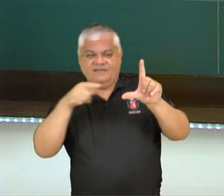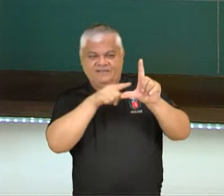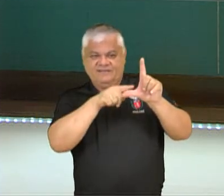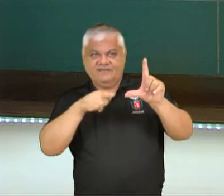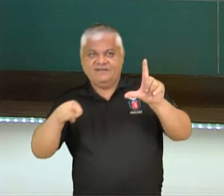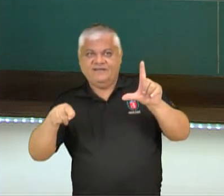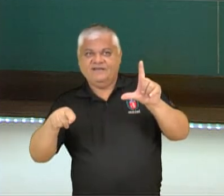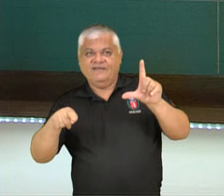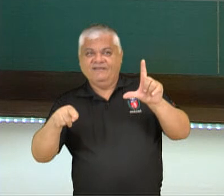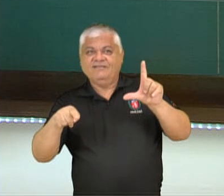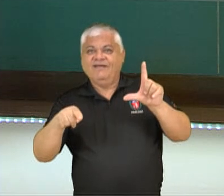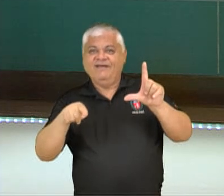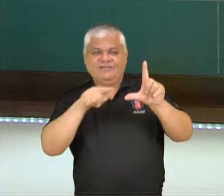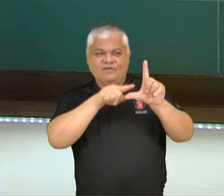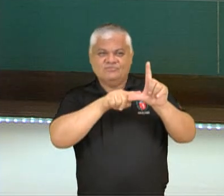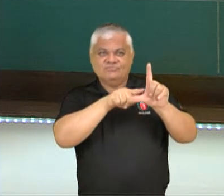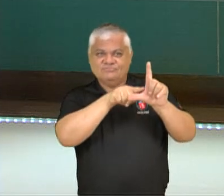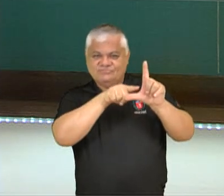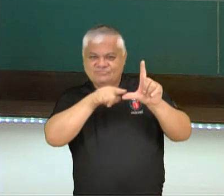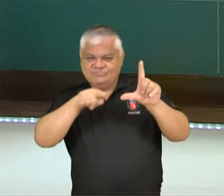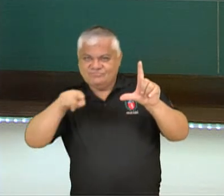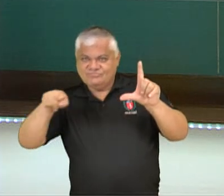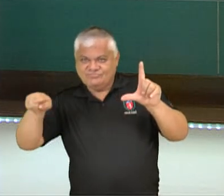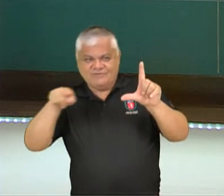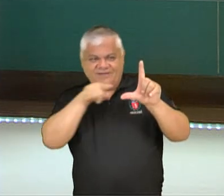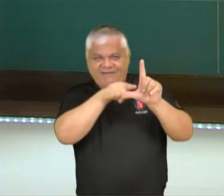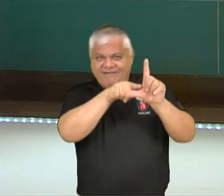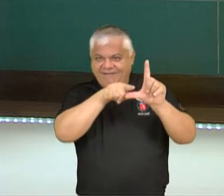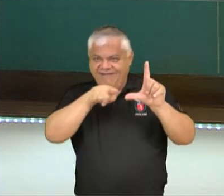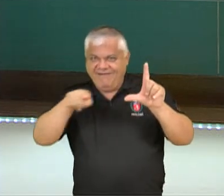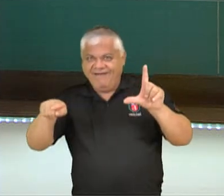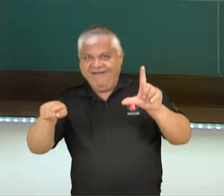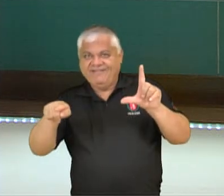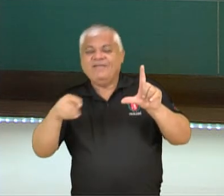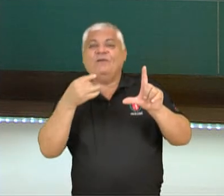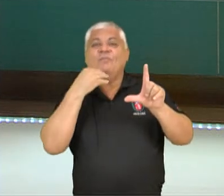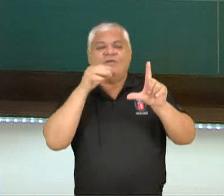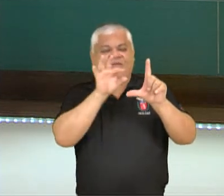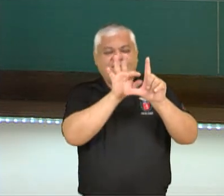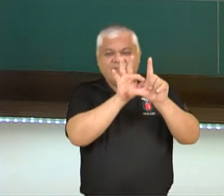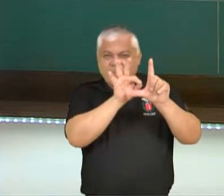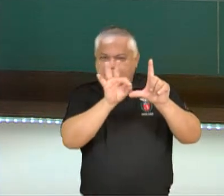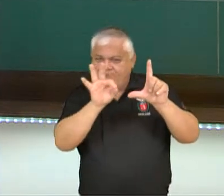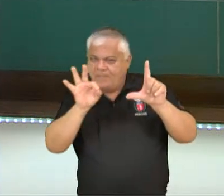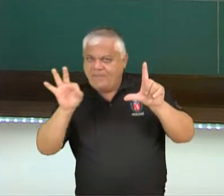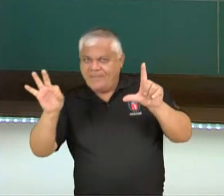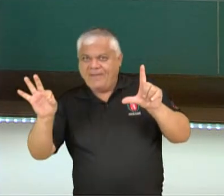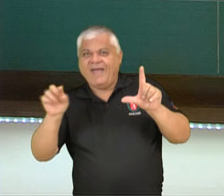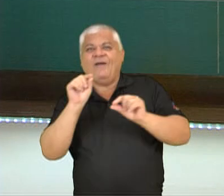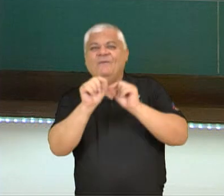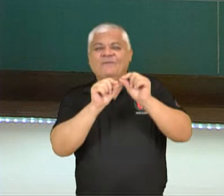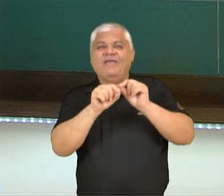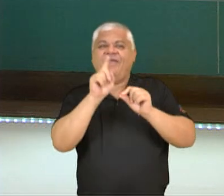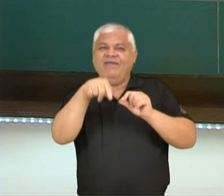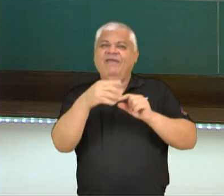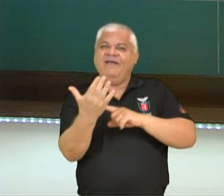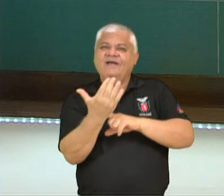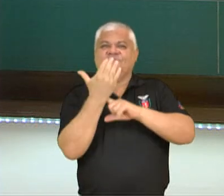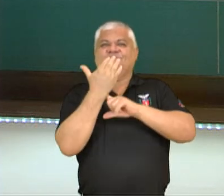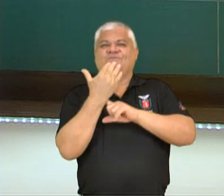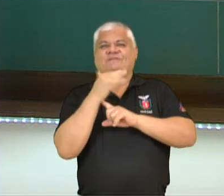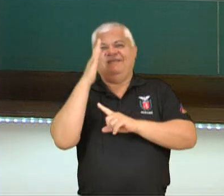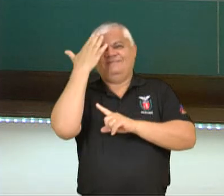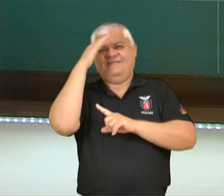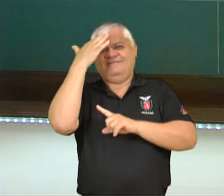Isso é exatamente onde a parábola corta o eixo x. Né? Quando eu digo corta, né, eu estou usando uma linguagem bem informal, mas isso facilita, né, o